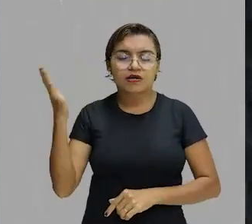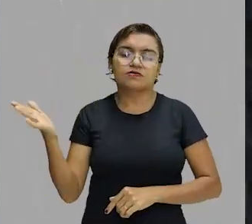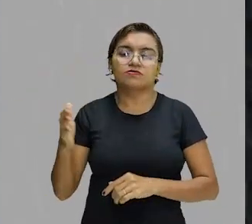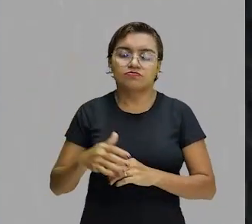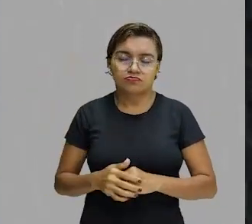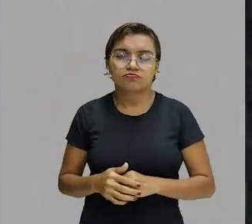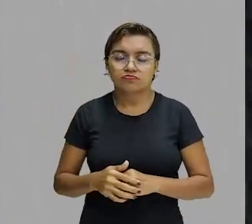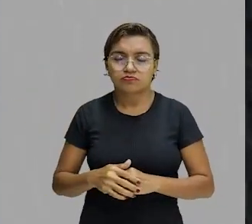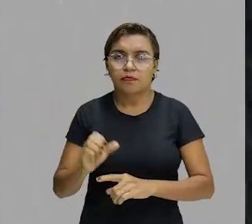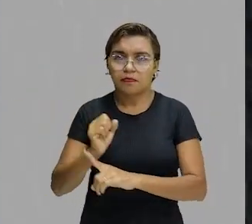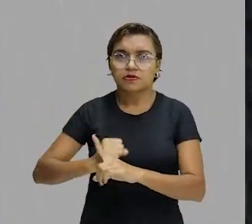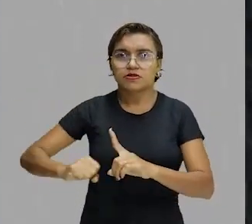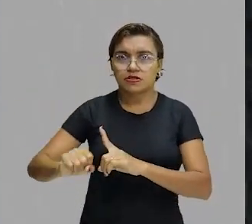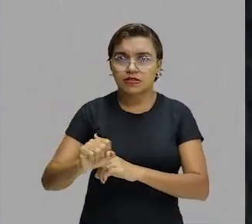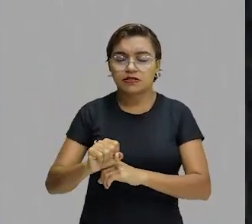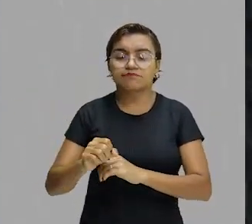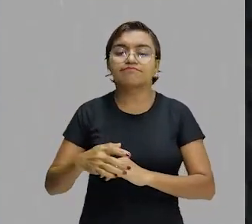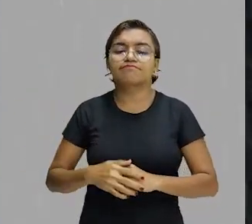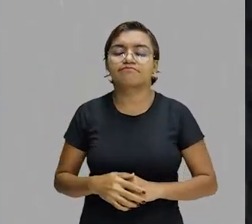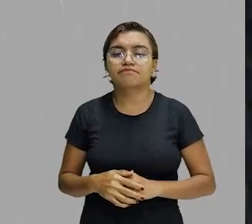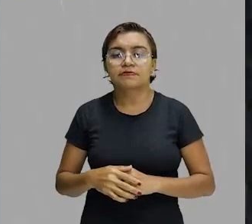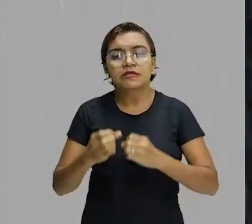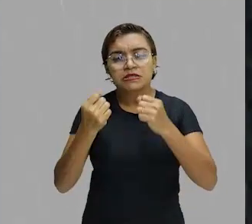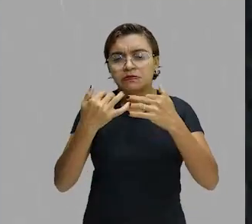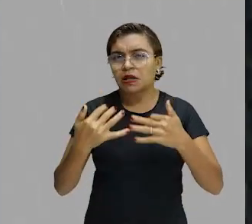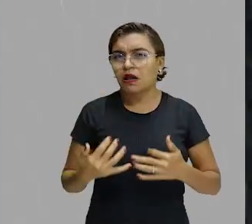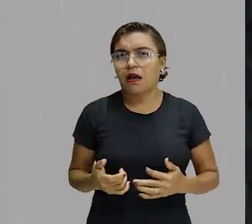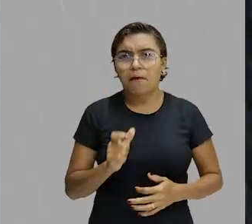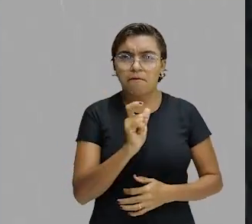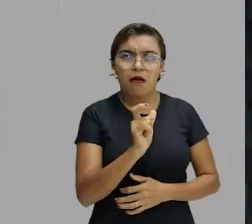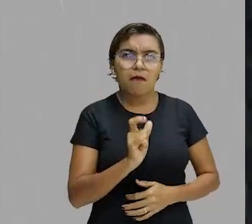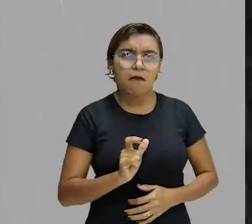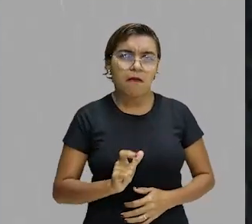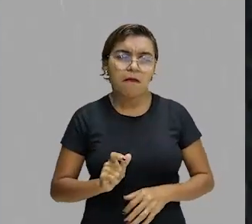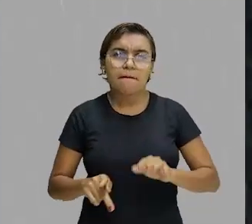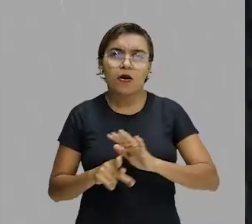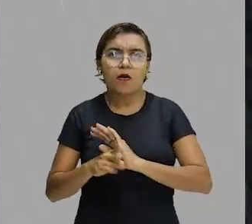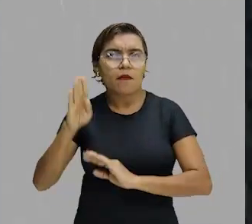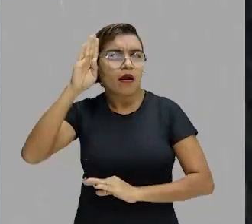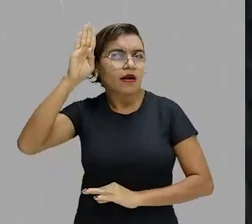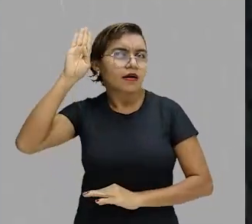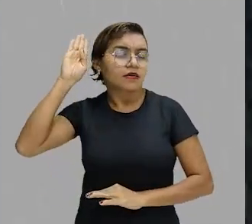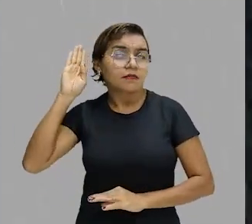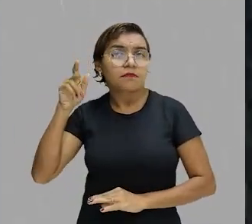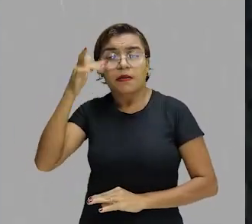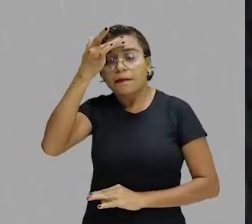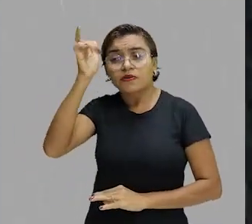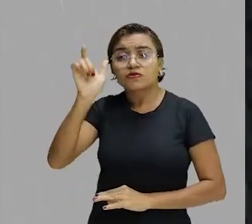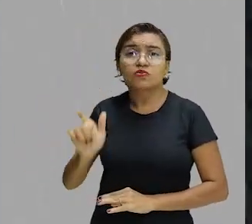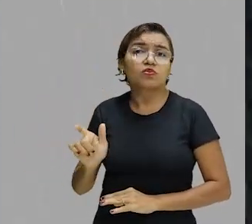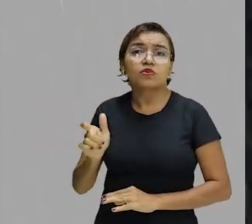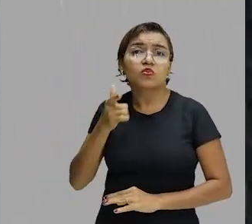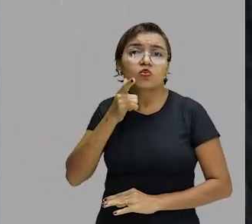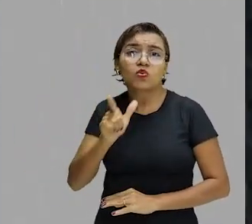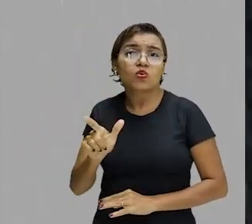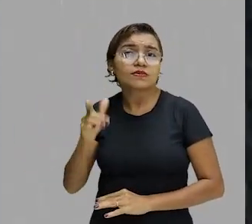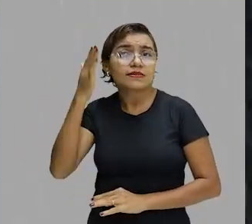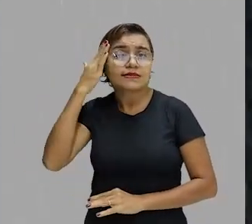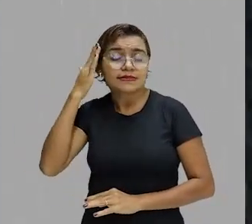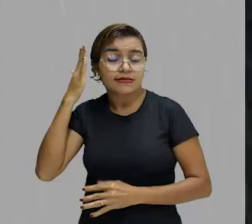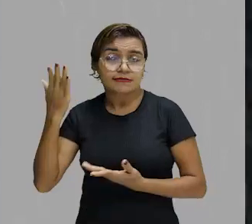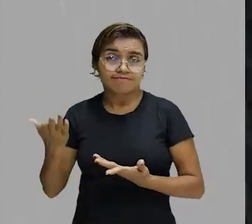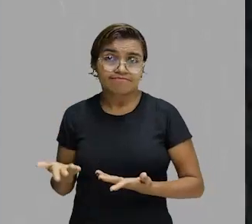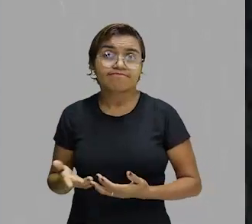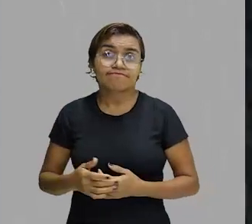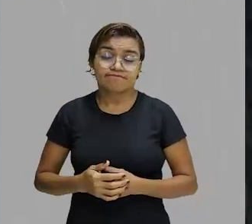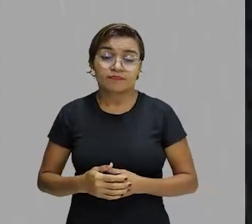da sociedade. Eu não vou explicar com termos pomposos, termos acadêmicos, para uma pessoa que não consegue entender. Então, na prática, vai acontecer isso.